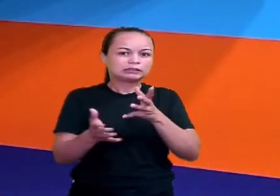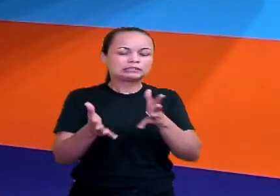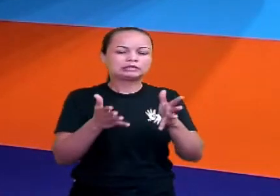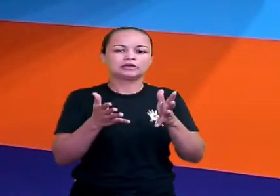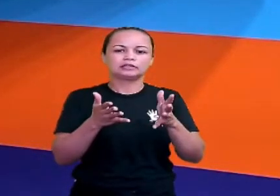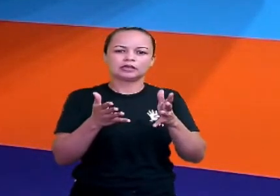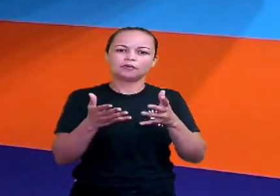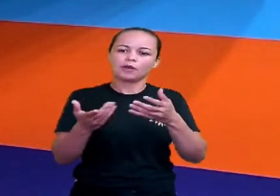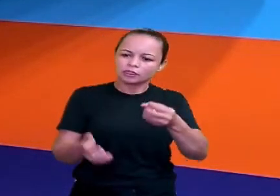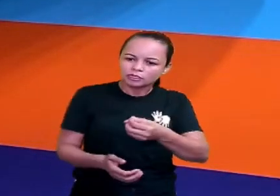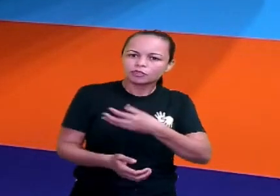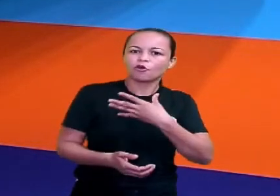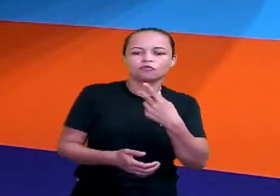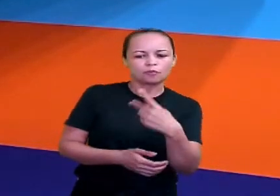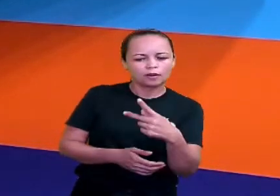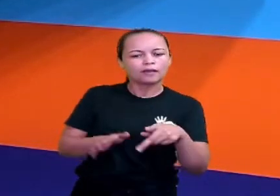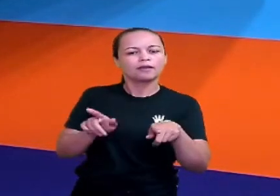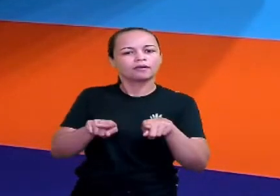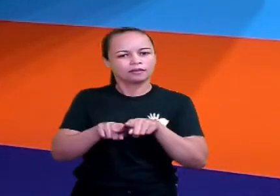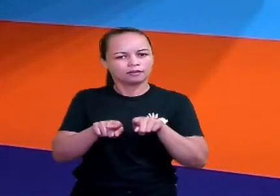antiga, certo?